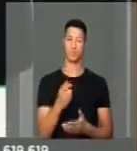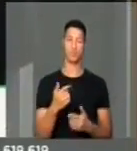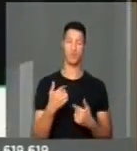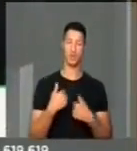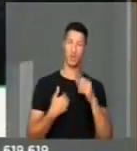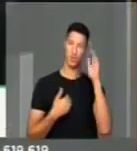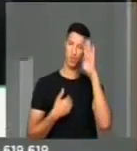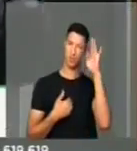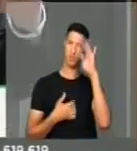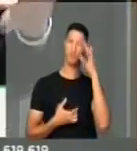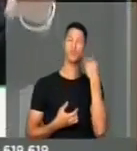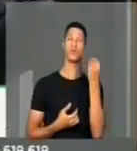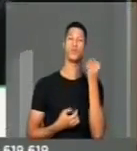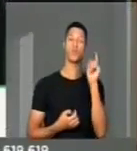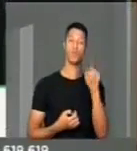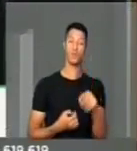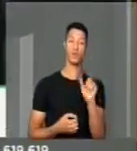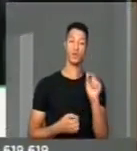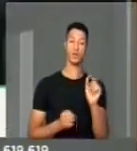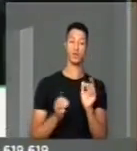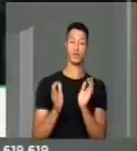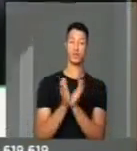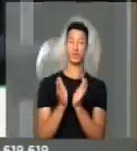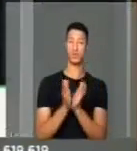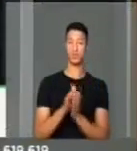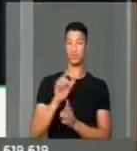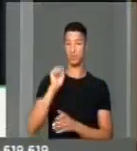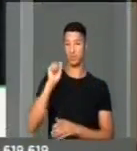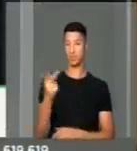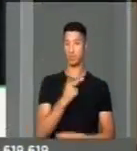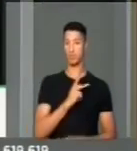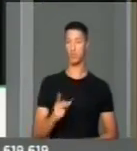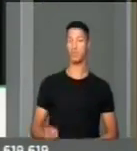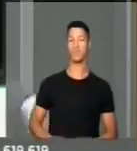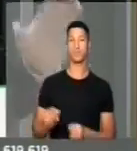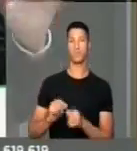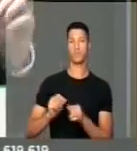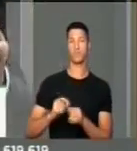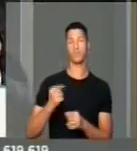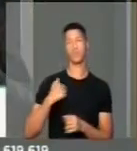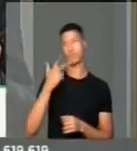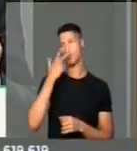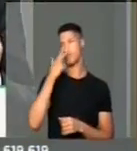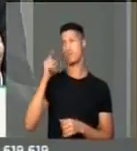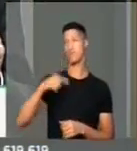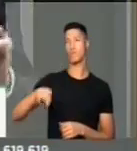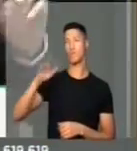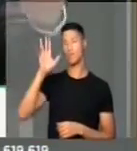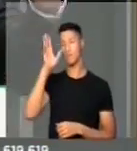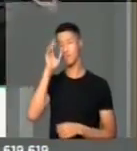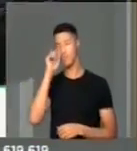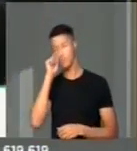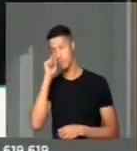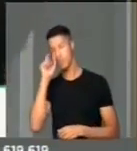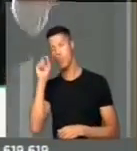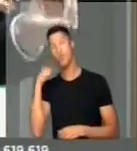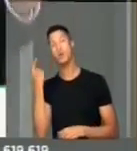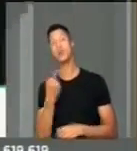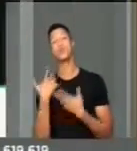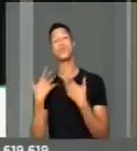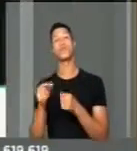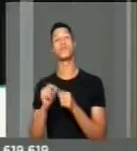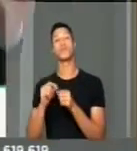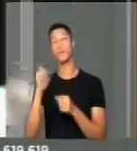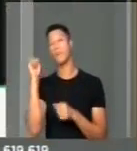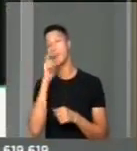Eu imagino como que era que a equipe da ex-presidenta Dilma fazia. Eu acho que eles iam dormir e falar assim: o que nós vamos fazer